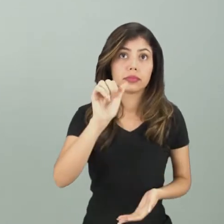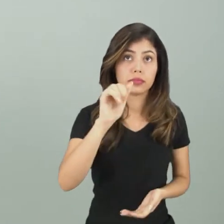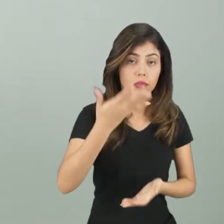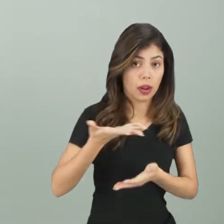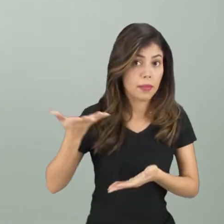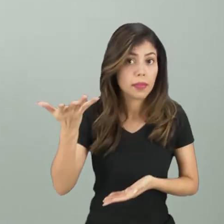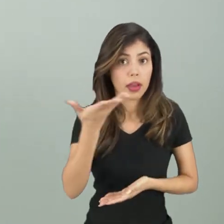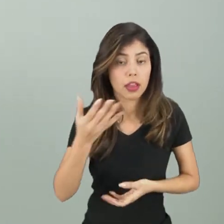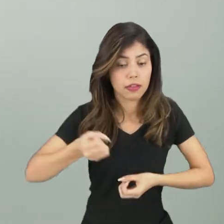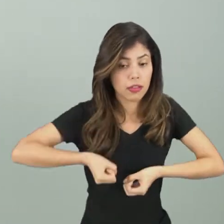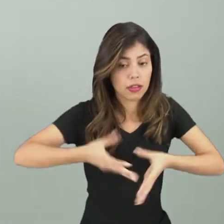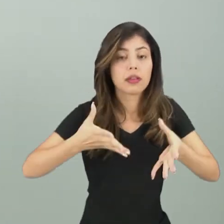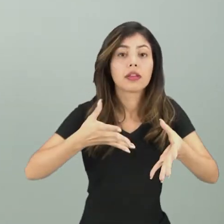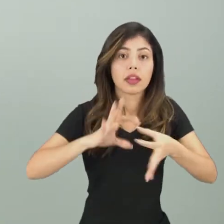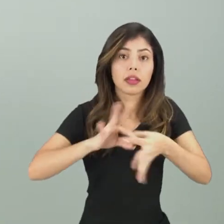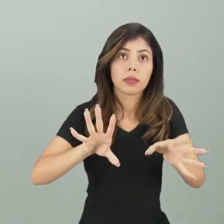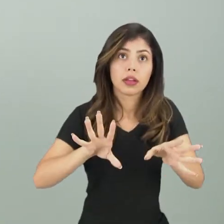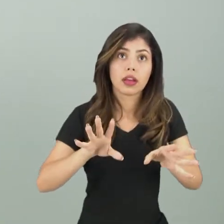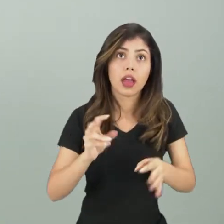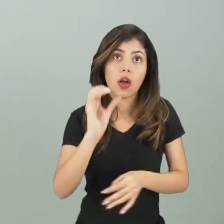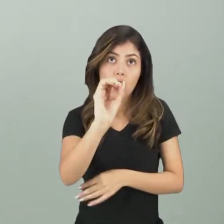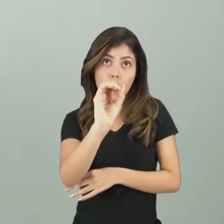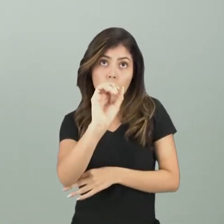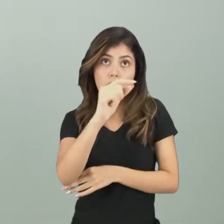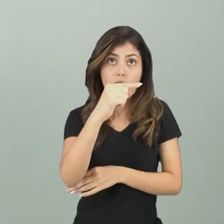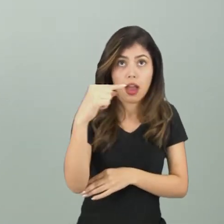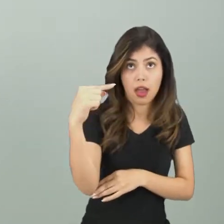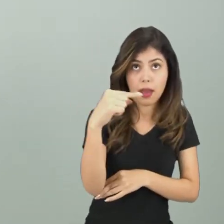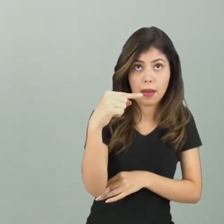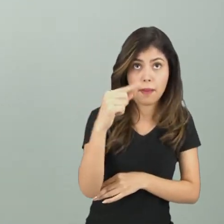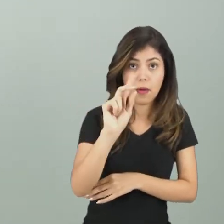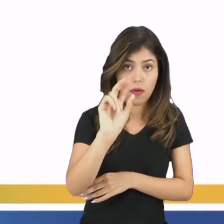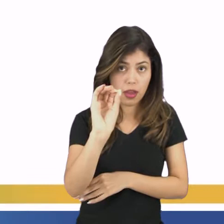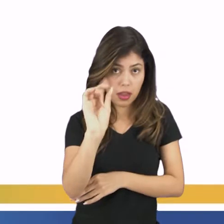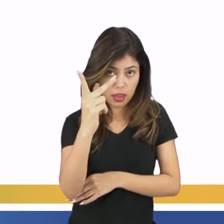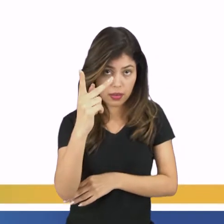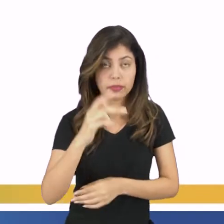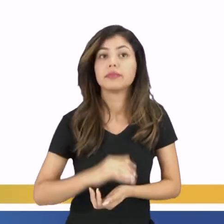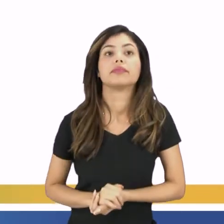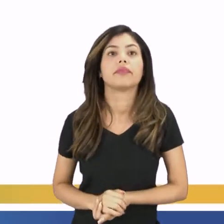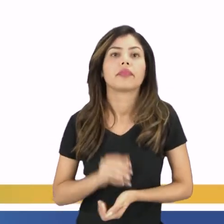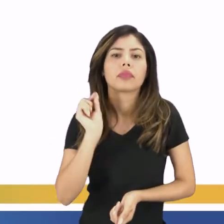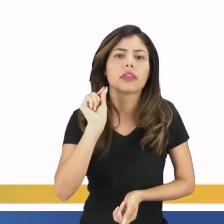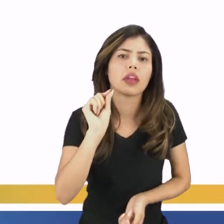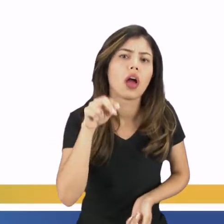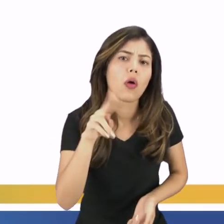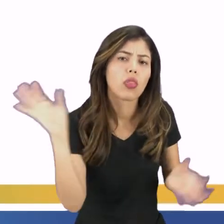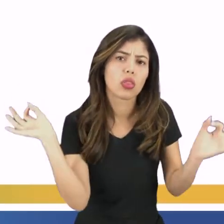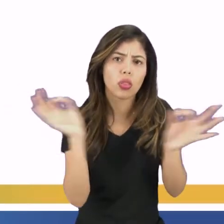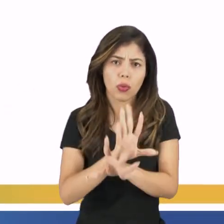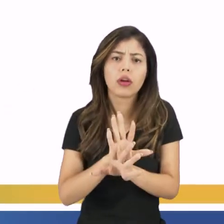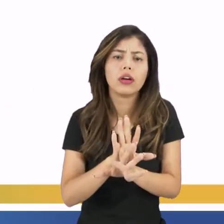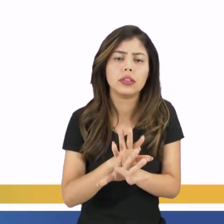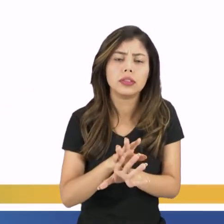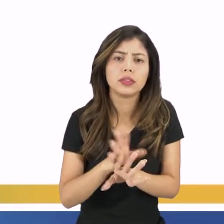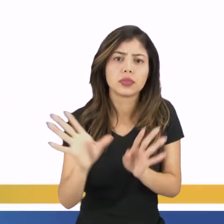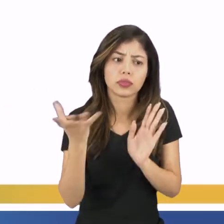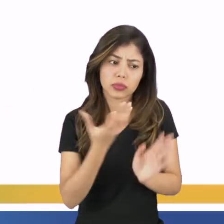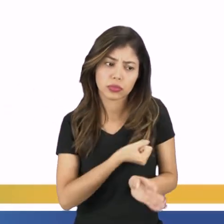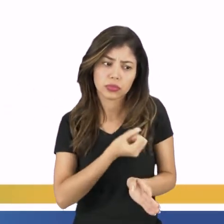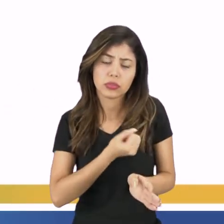base vai liberar OH-. Então, o que ele fala aqui? O que é uma neutralização total? Você vai ter o número